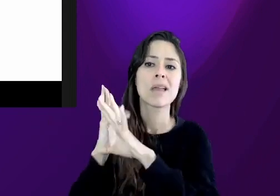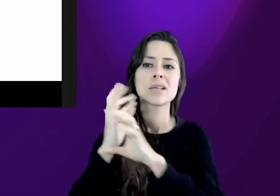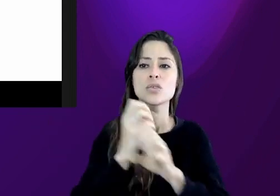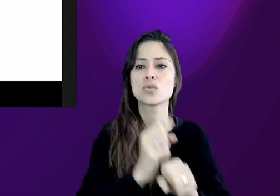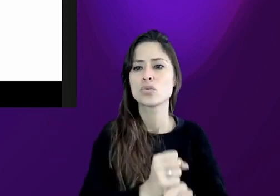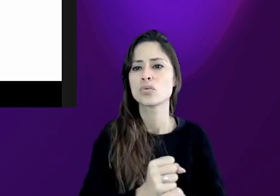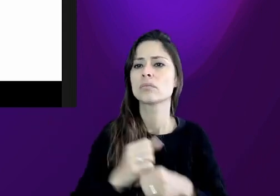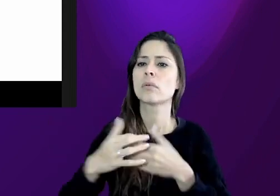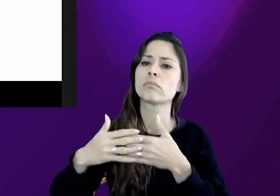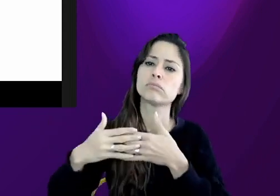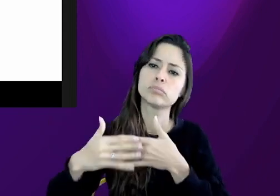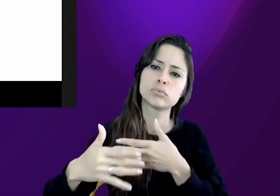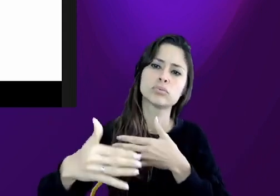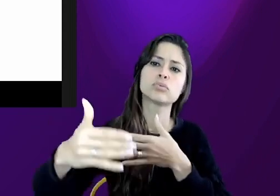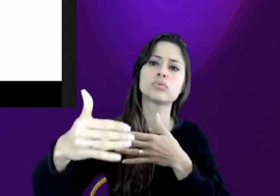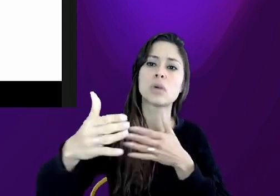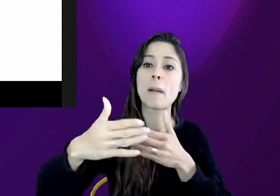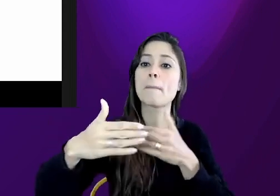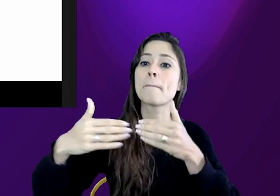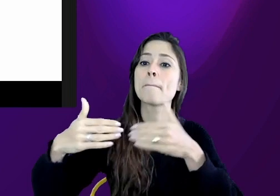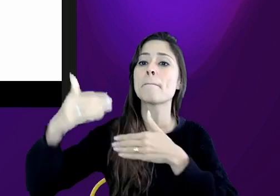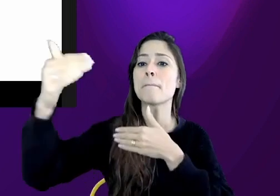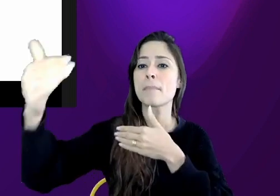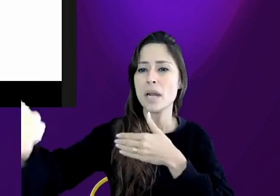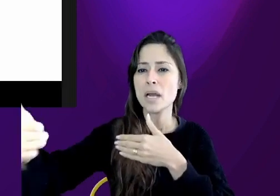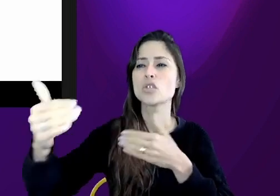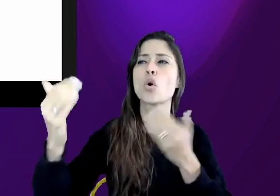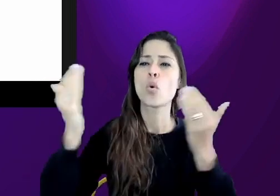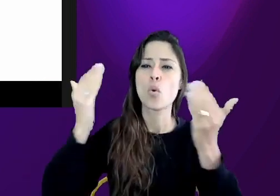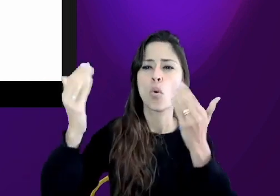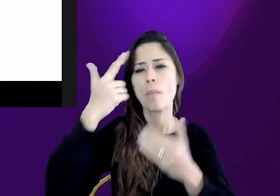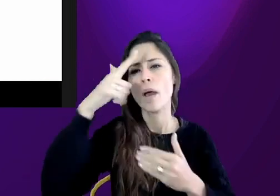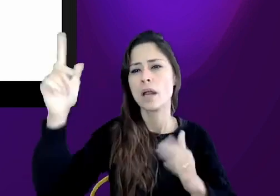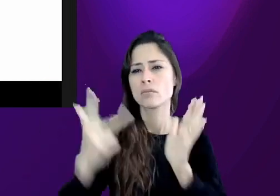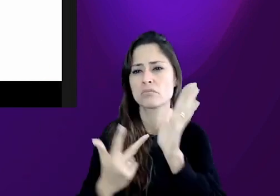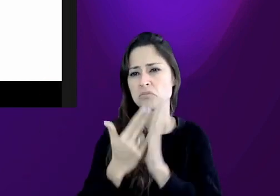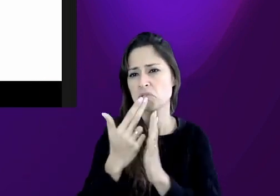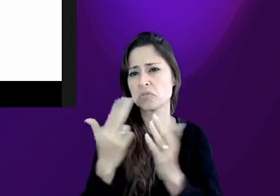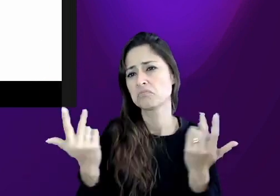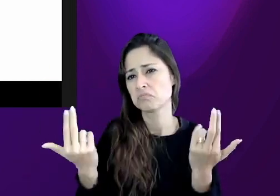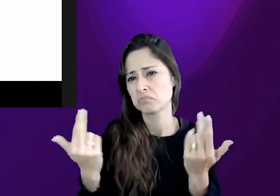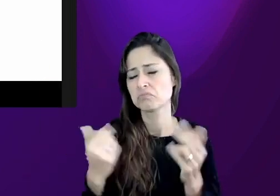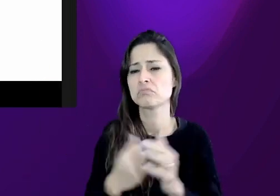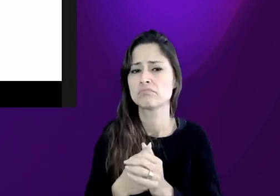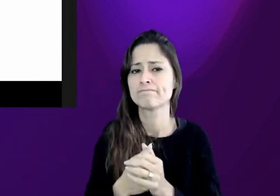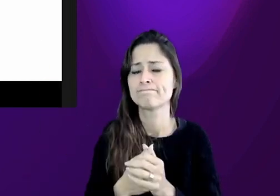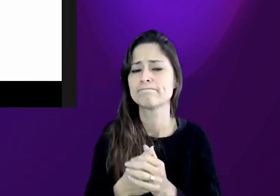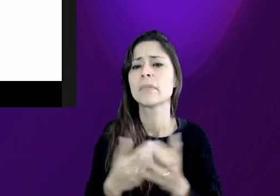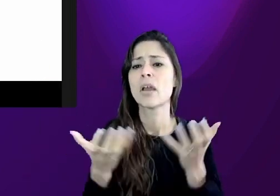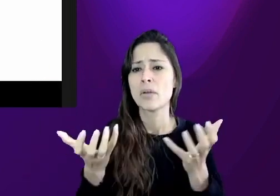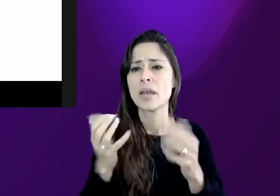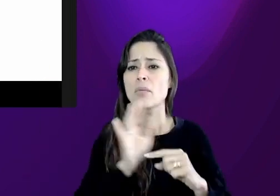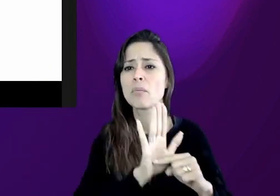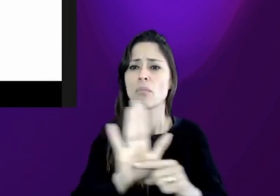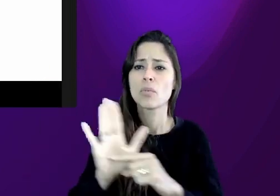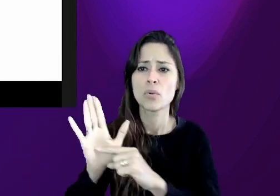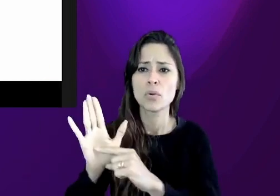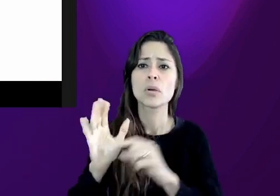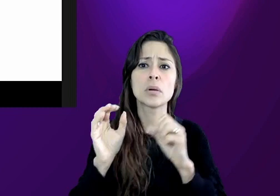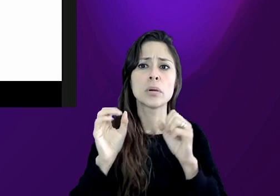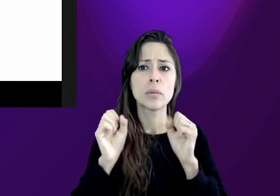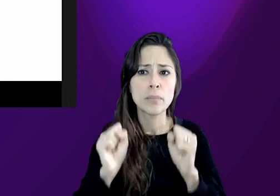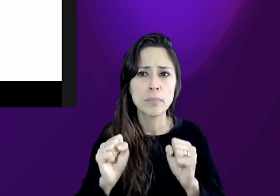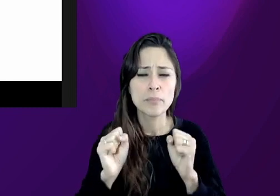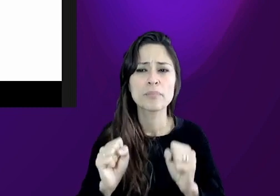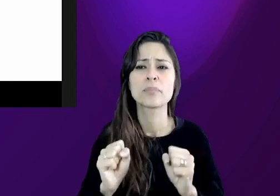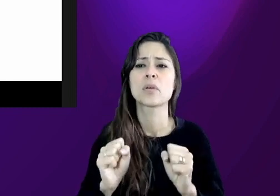menos equiparáveis aos da laparoscopia e da via convencional. E eu gostaria de frisar que, possivelmente, a